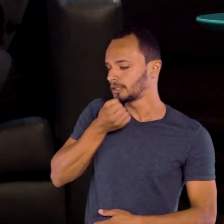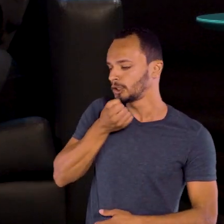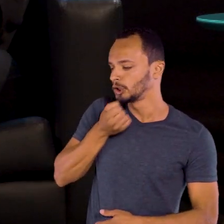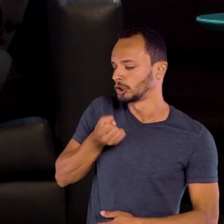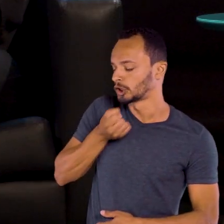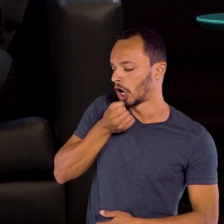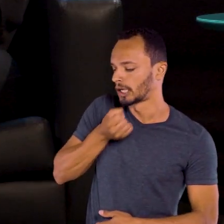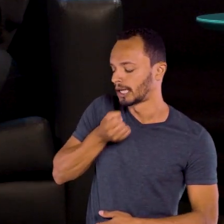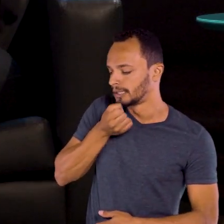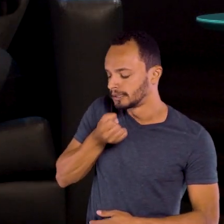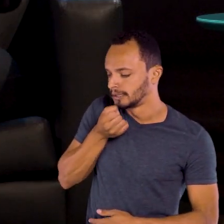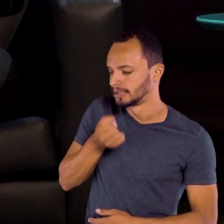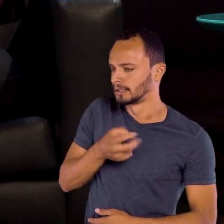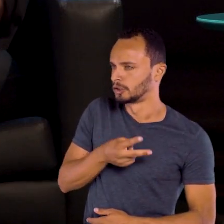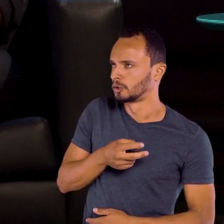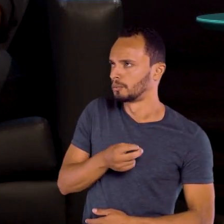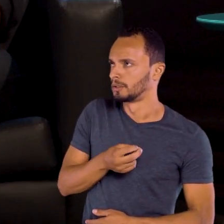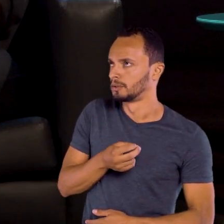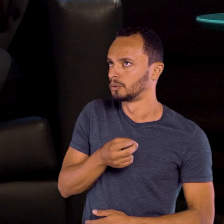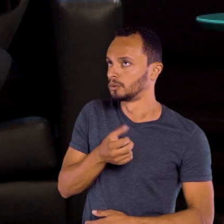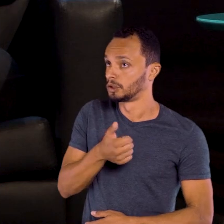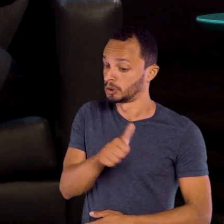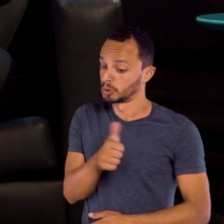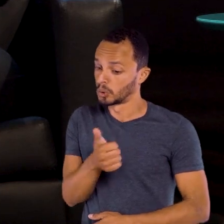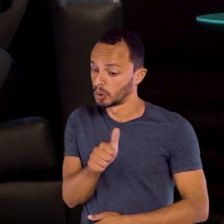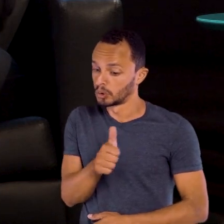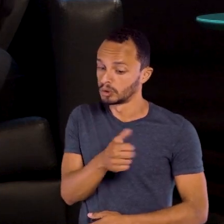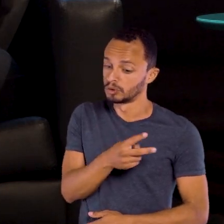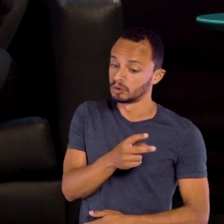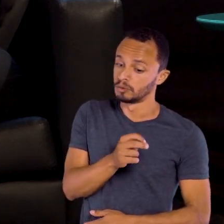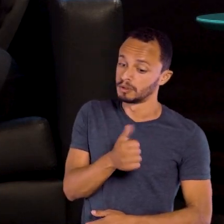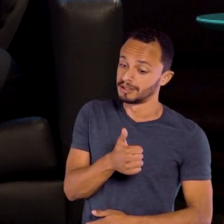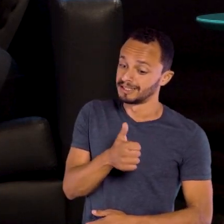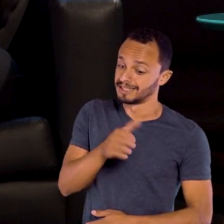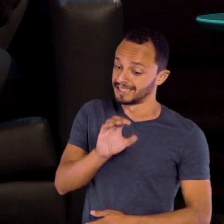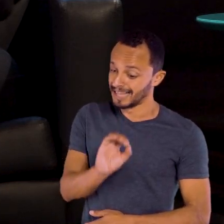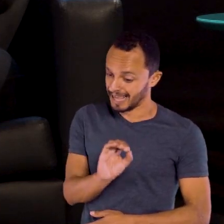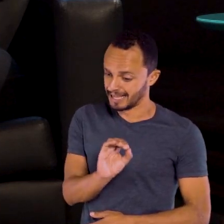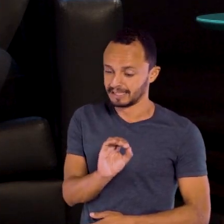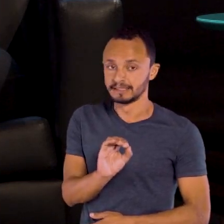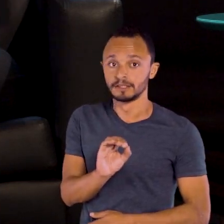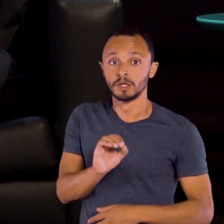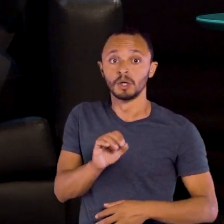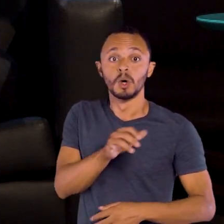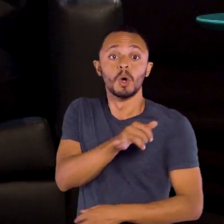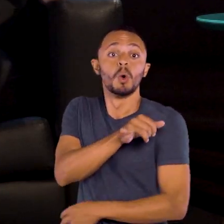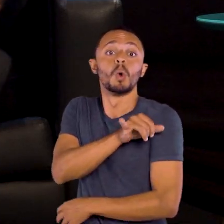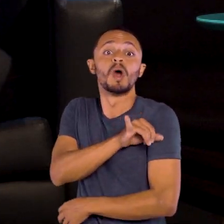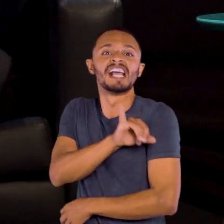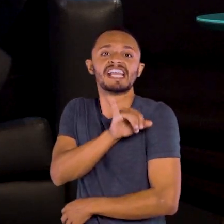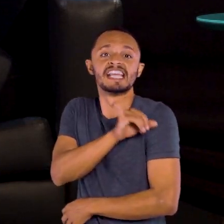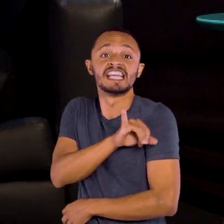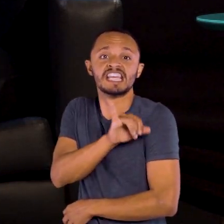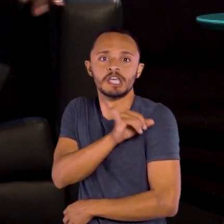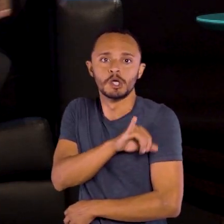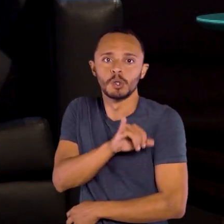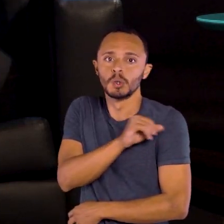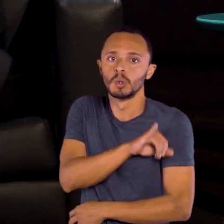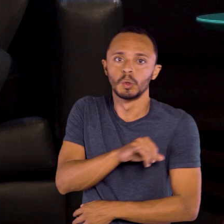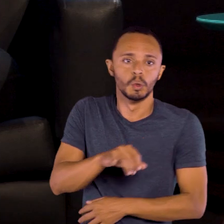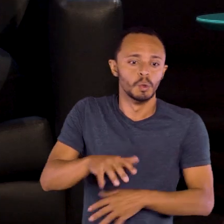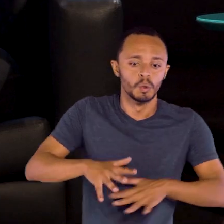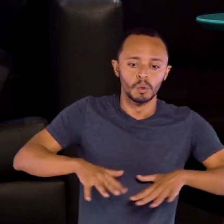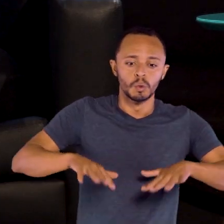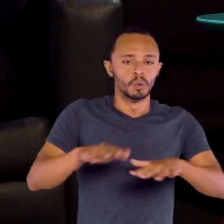lá 2011, né, 2010, 2011, o Rio de Janeiro freneticamente fazendo 1000 obras para receber